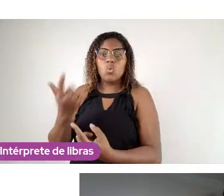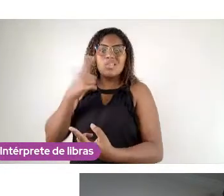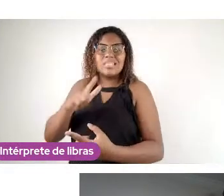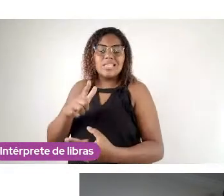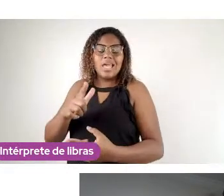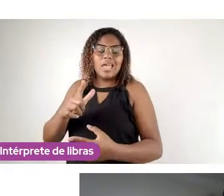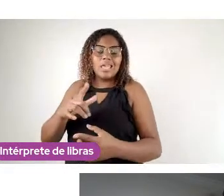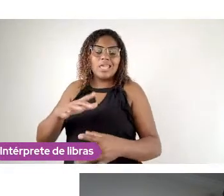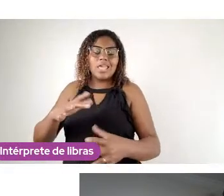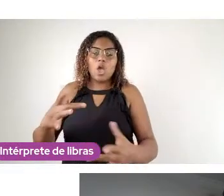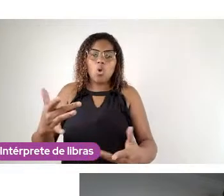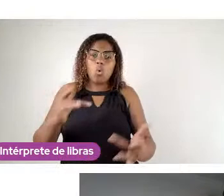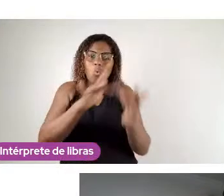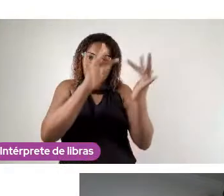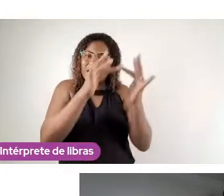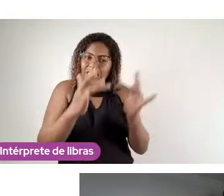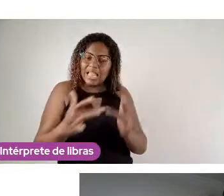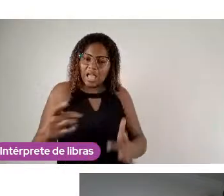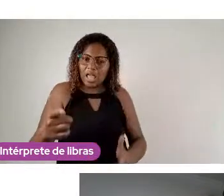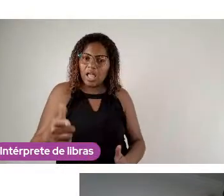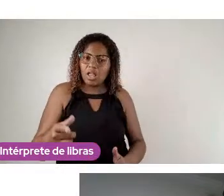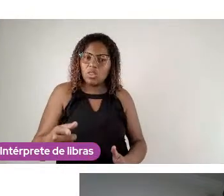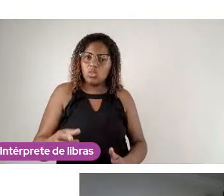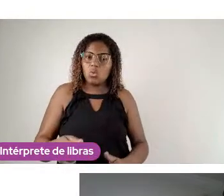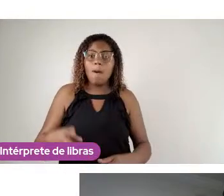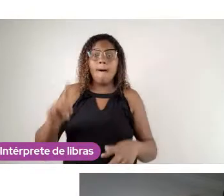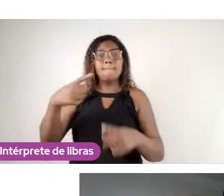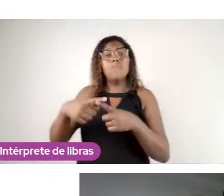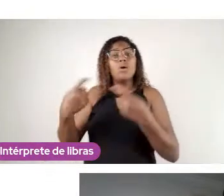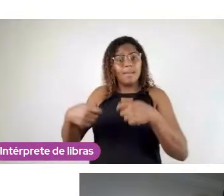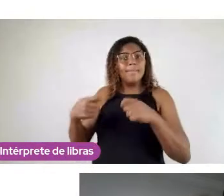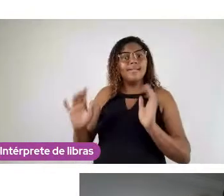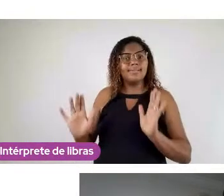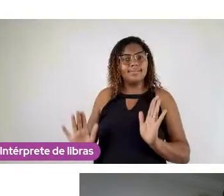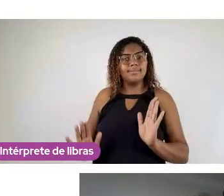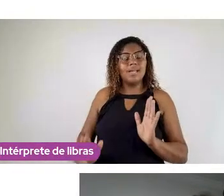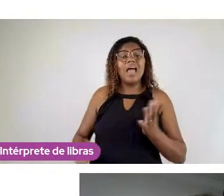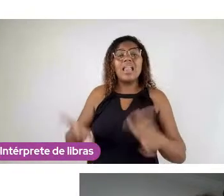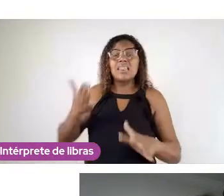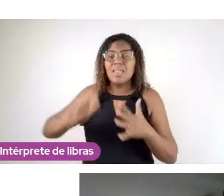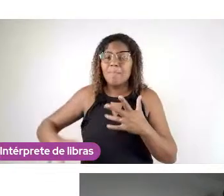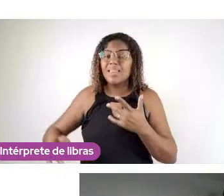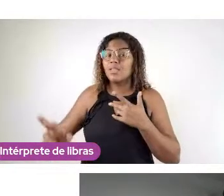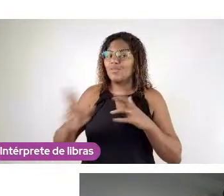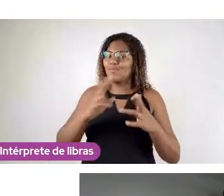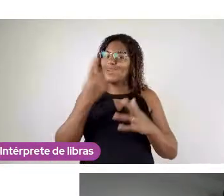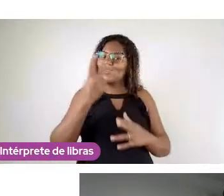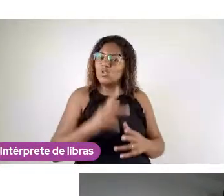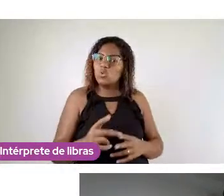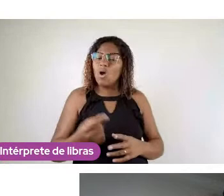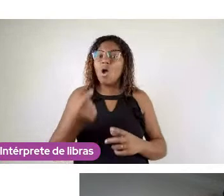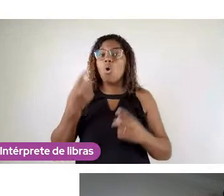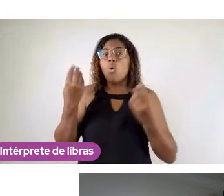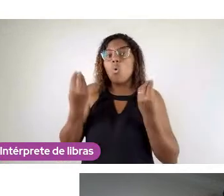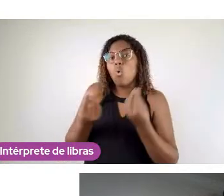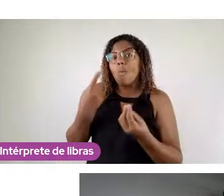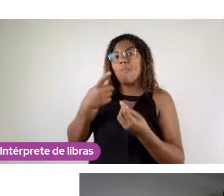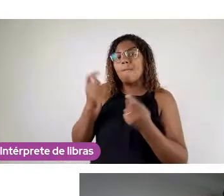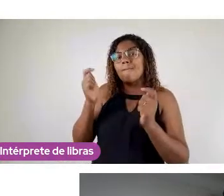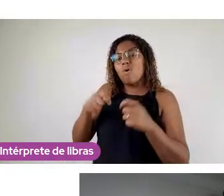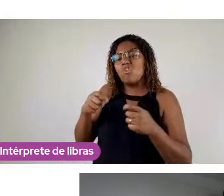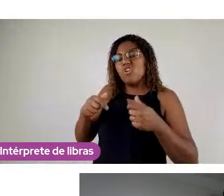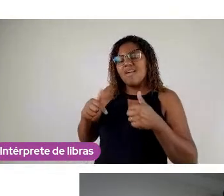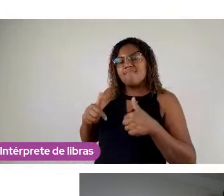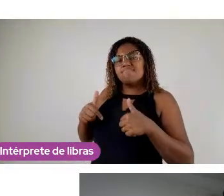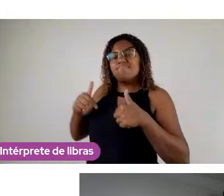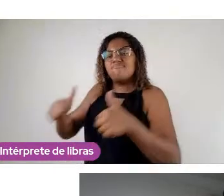como deveria chegar? E dependendo da resposta, o que a gente pode fazer para tentar sempre estar alcançando mais pessoas